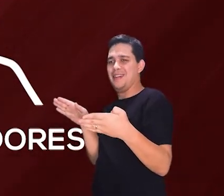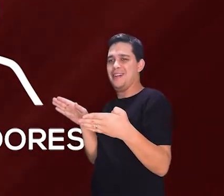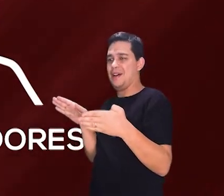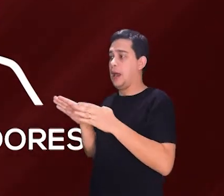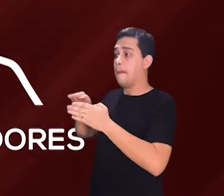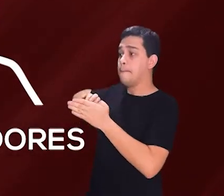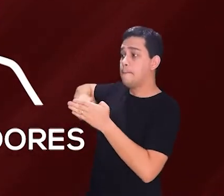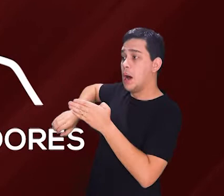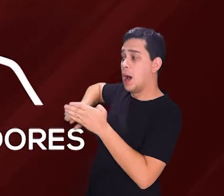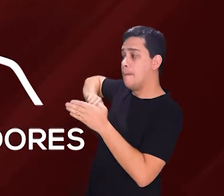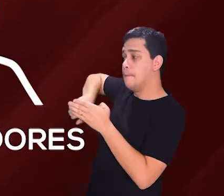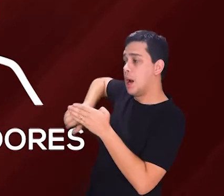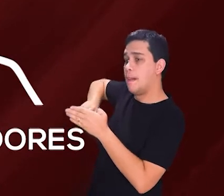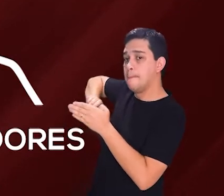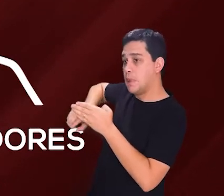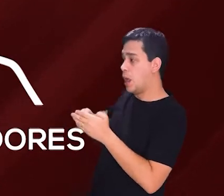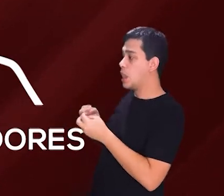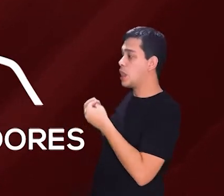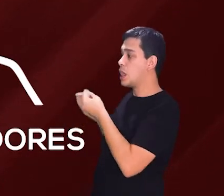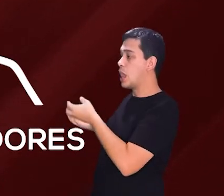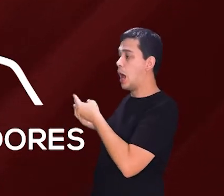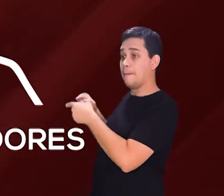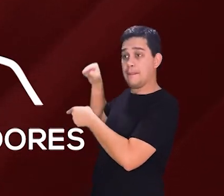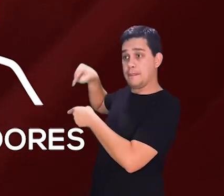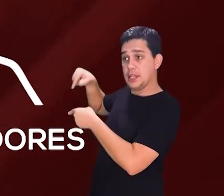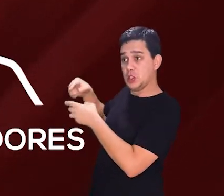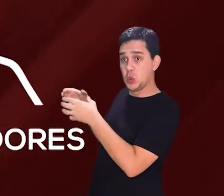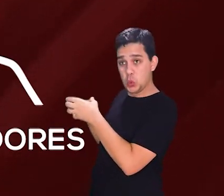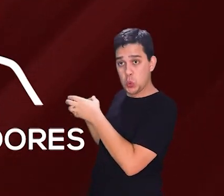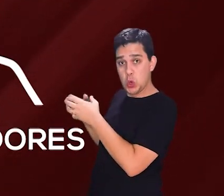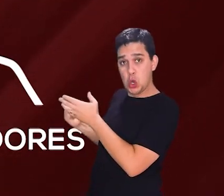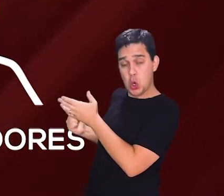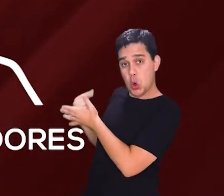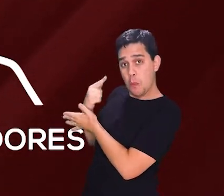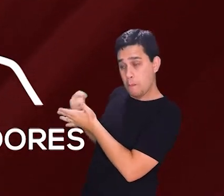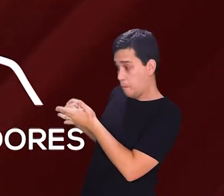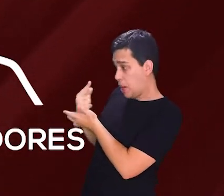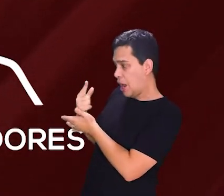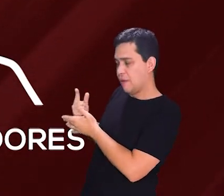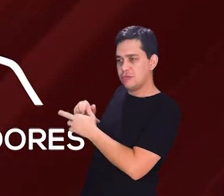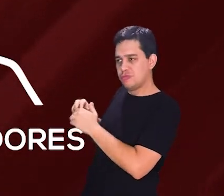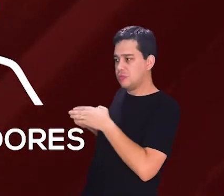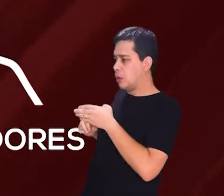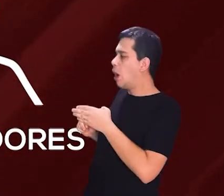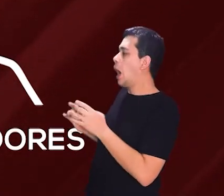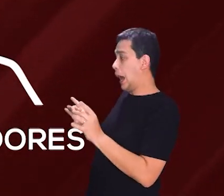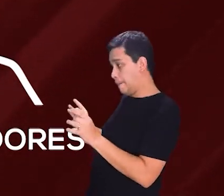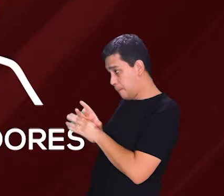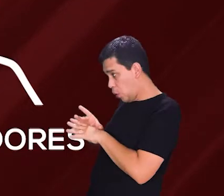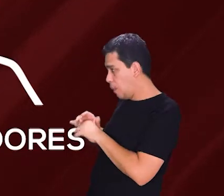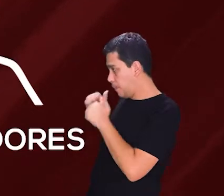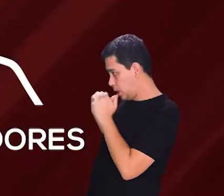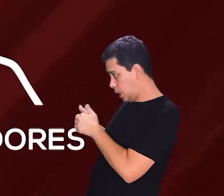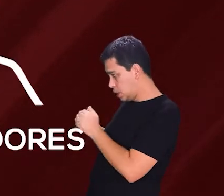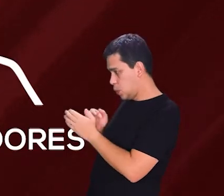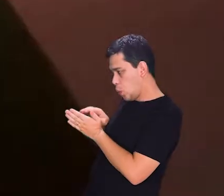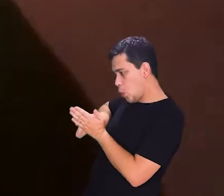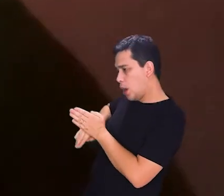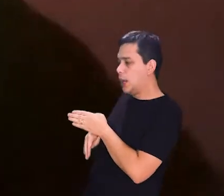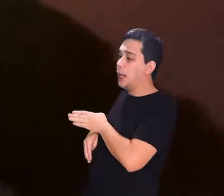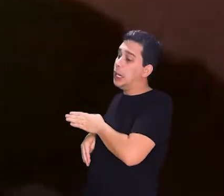Enquanto o segundo motorista levava para o receptador, ele ia para a delegacia comunicar um falso